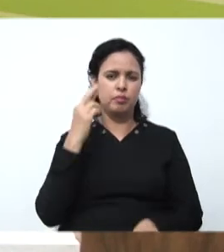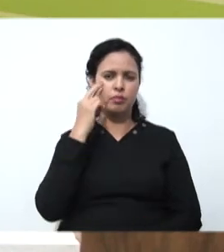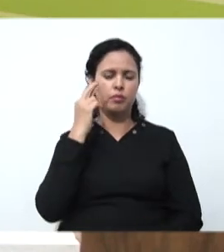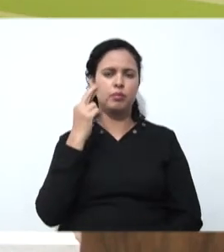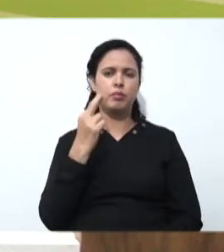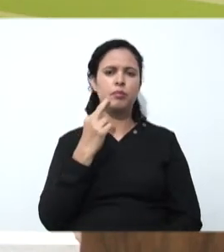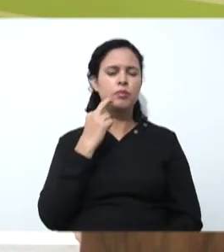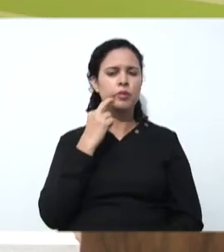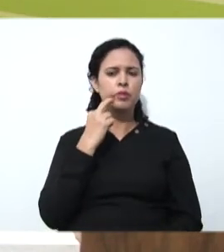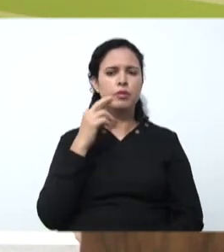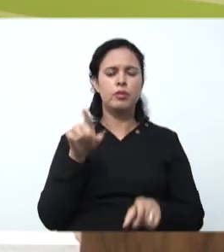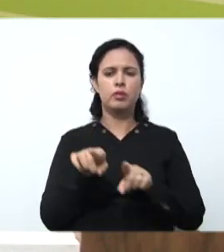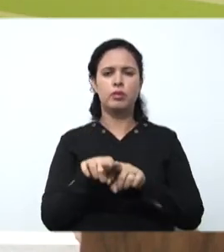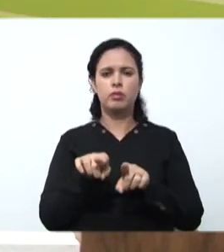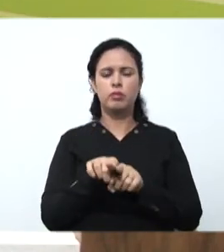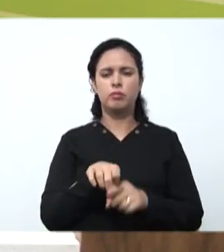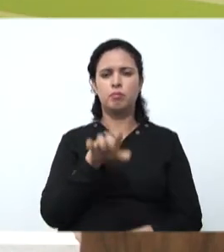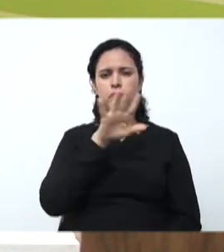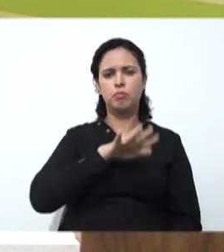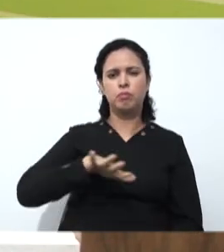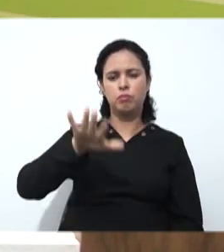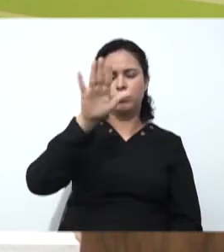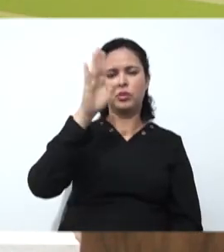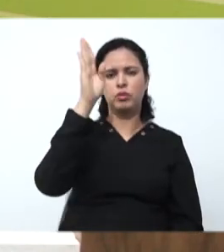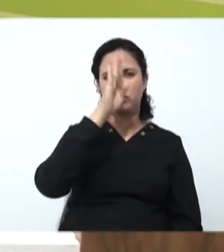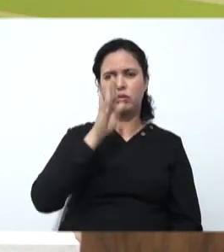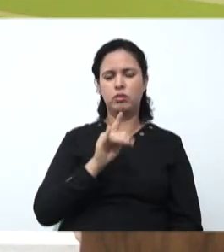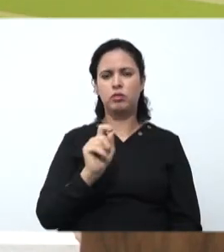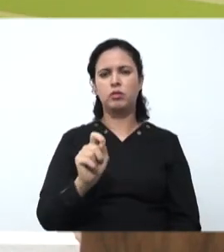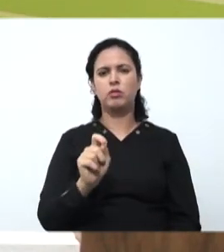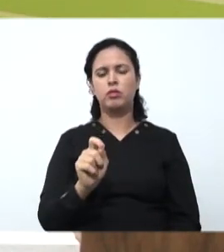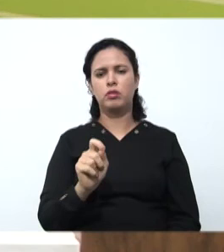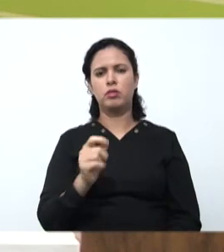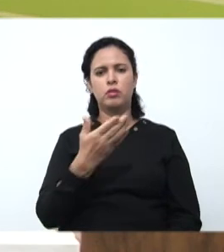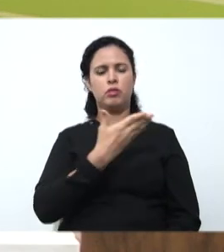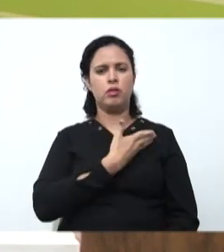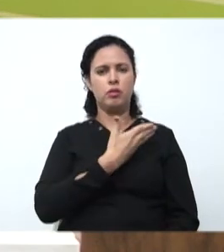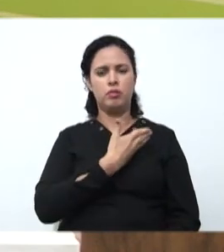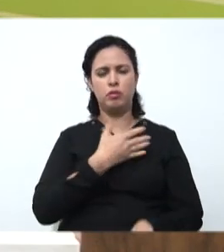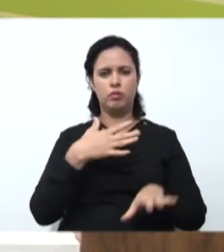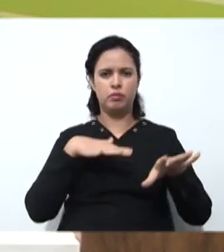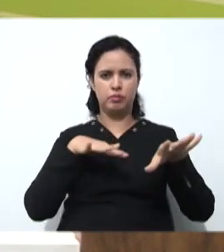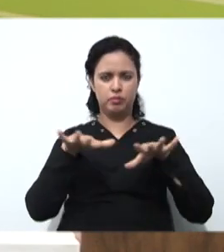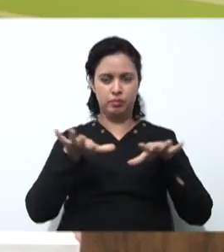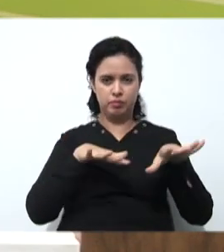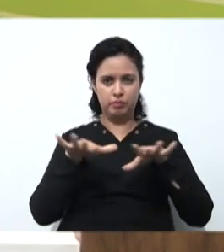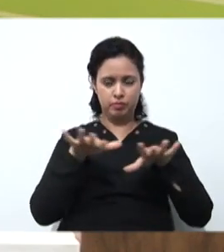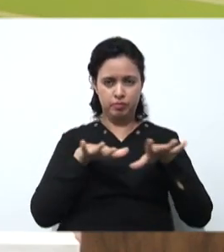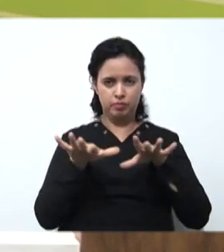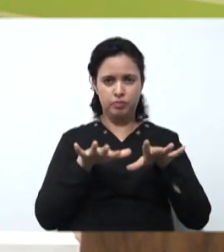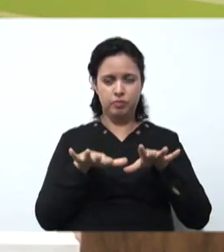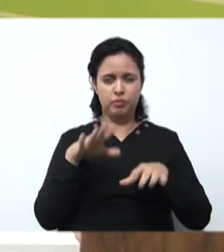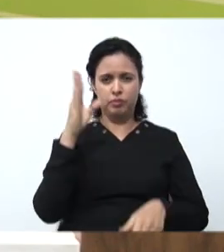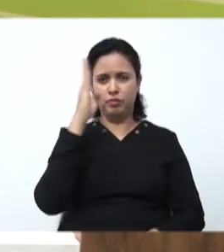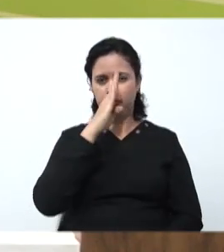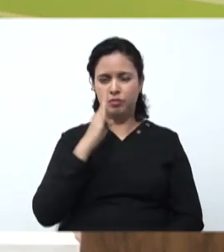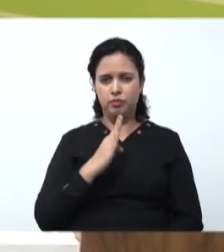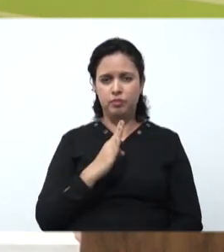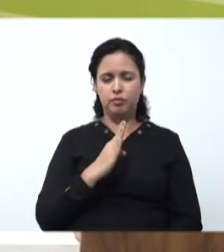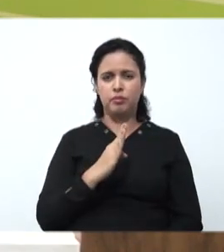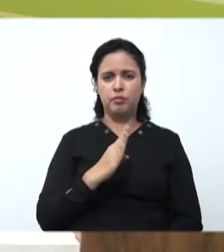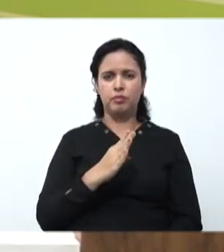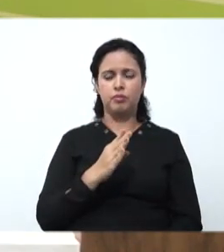Rondônia, e no contexto nacional. Né? É um colega do Movimento Nacional dos Catadores de Resíduos de Materiais